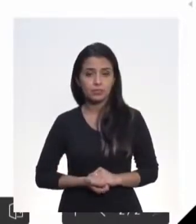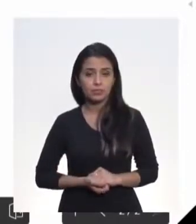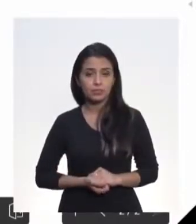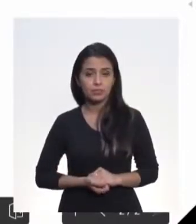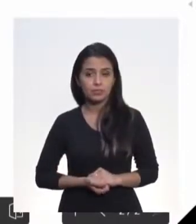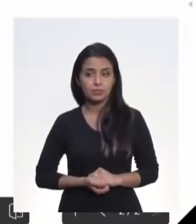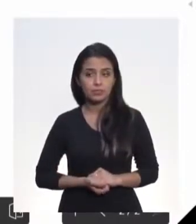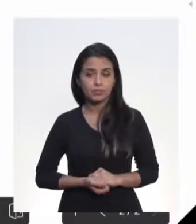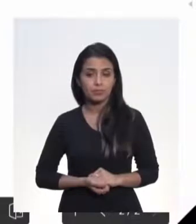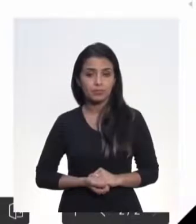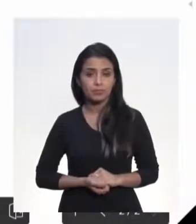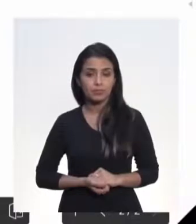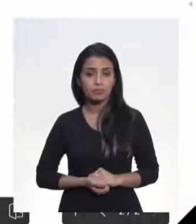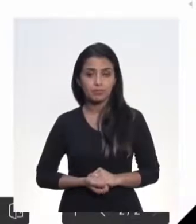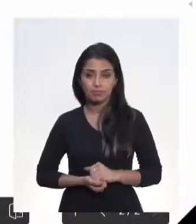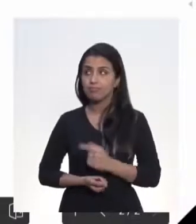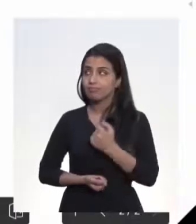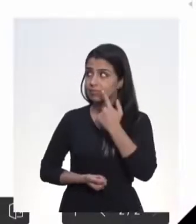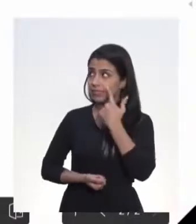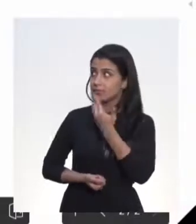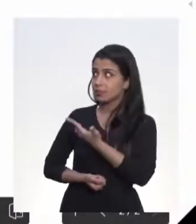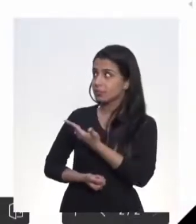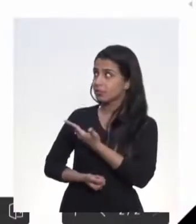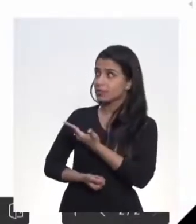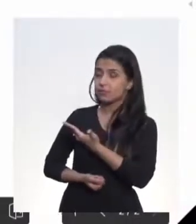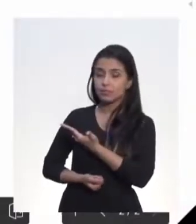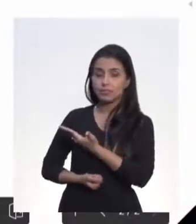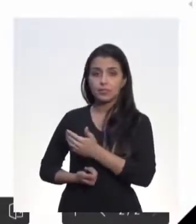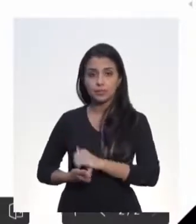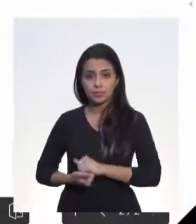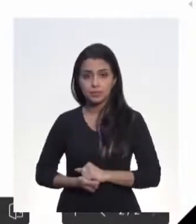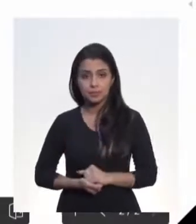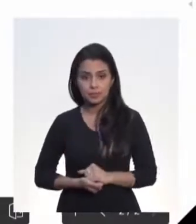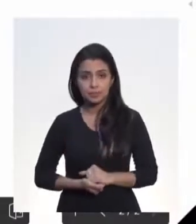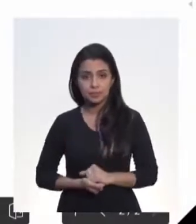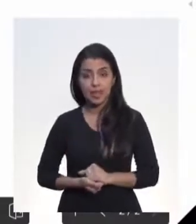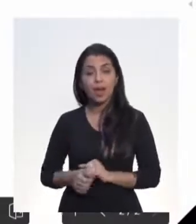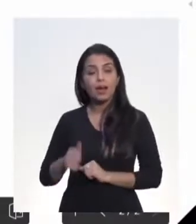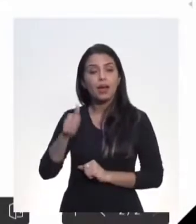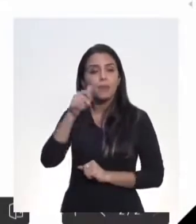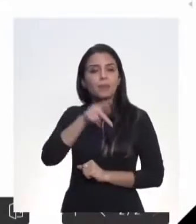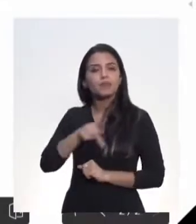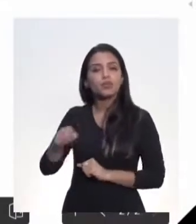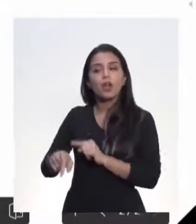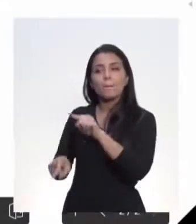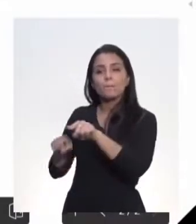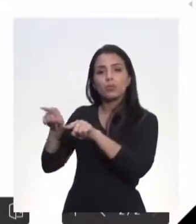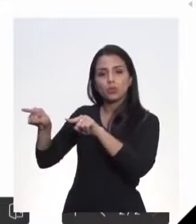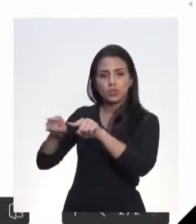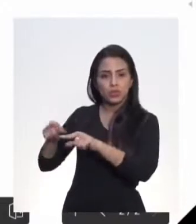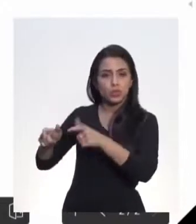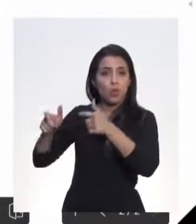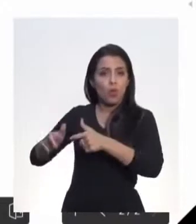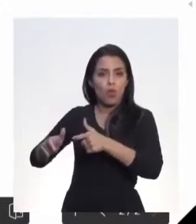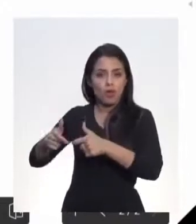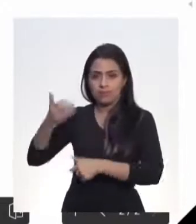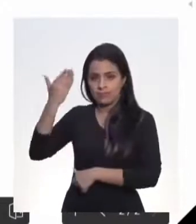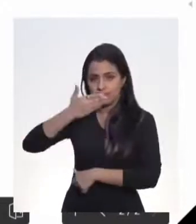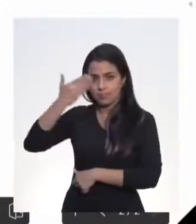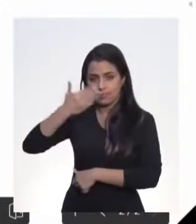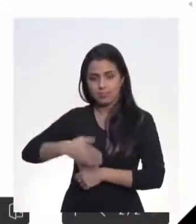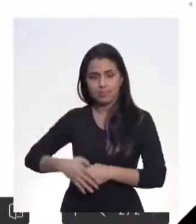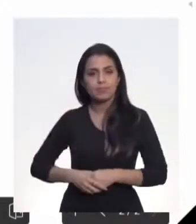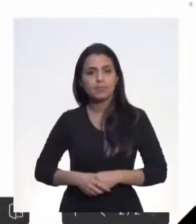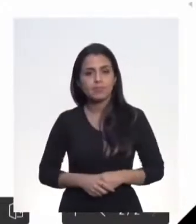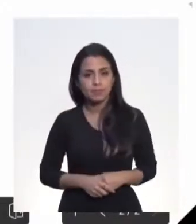com a subordinada e vou para a principal. Para eu fazer essa troca, eu preciso dar a minha